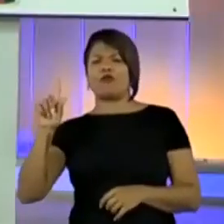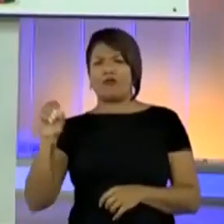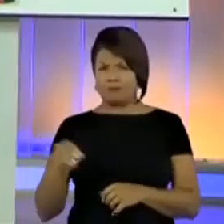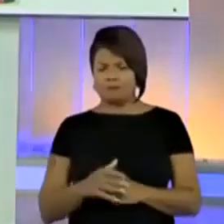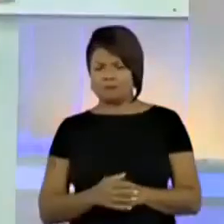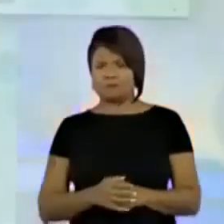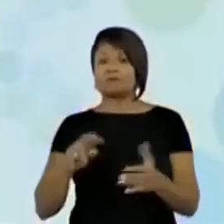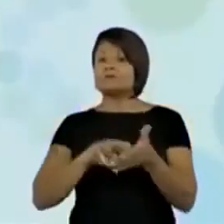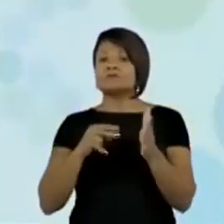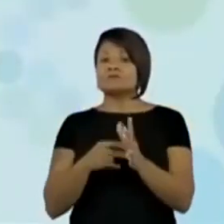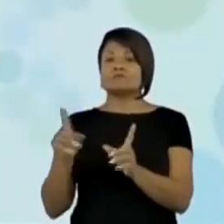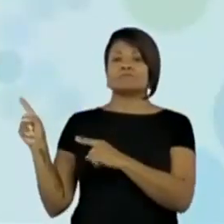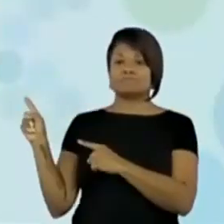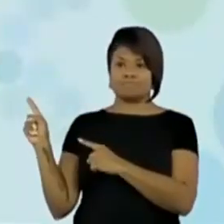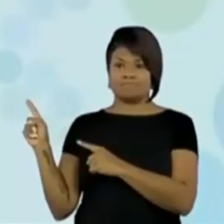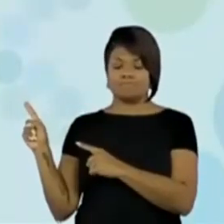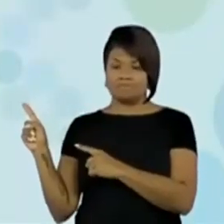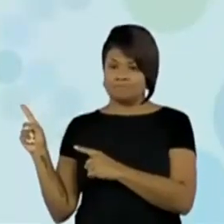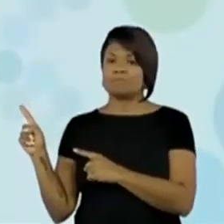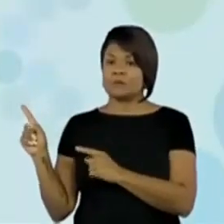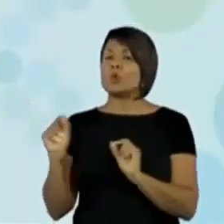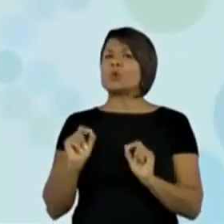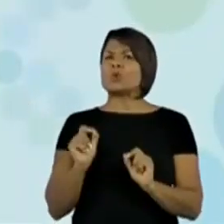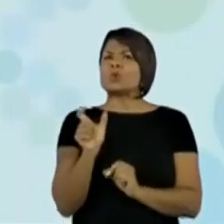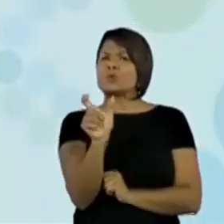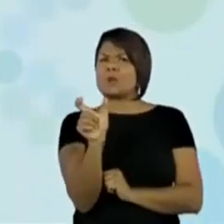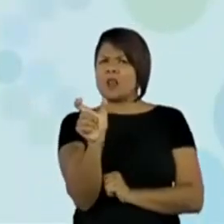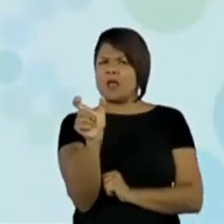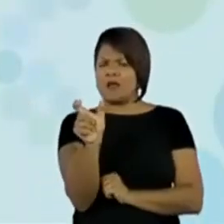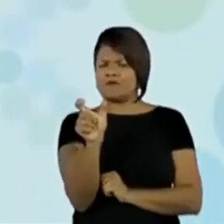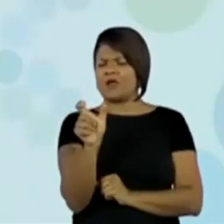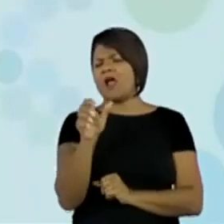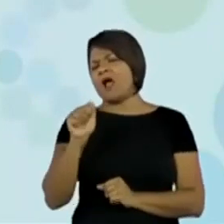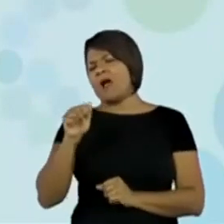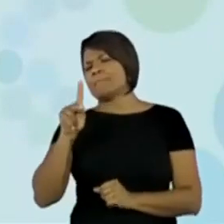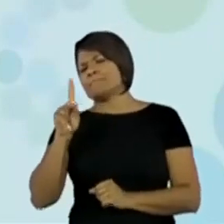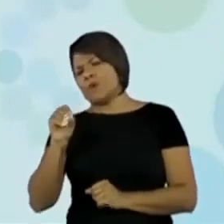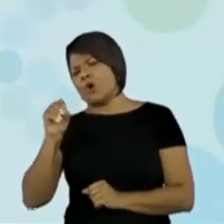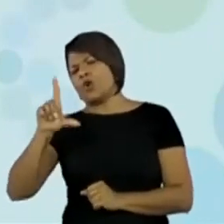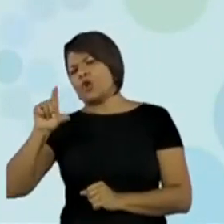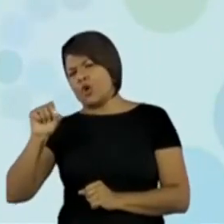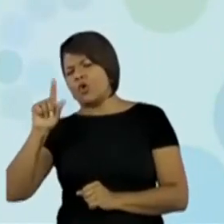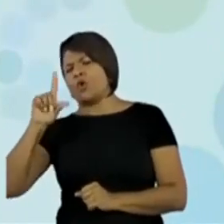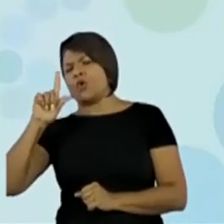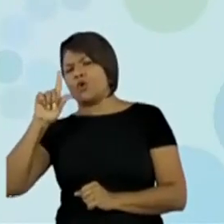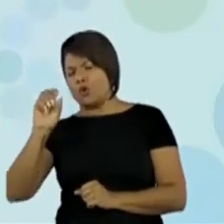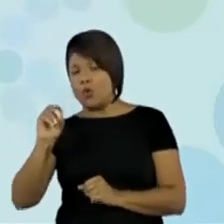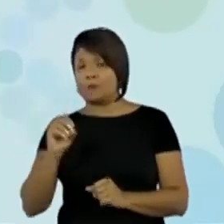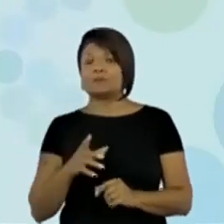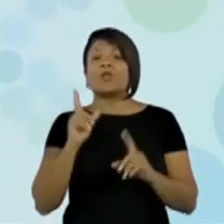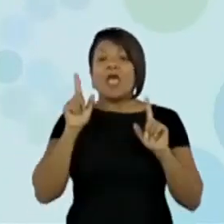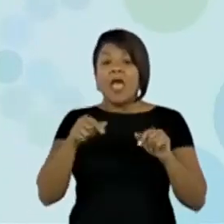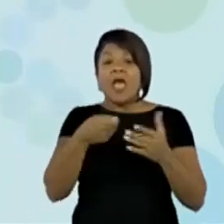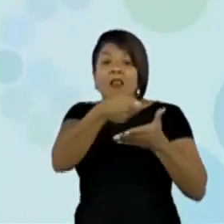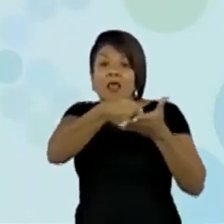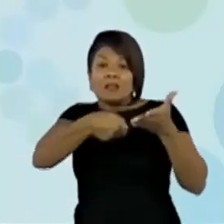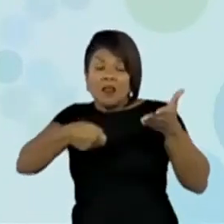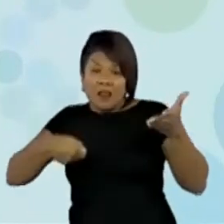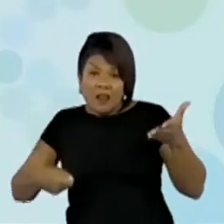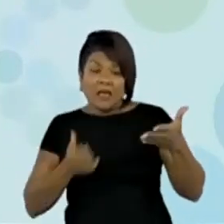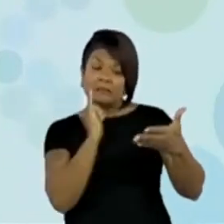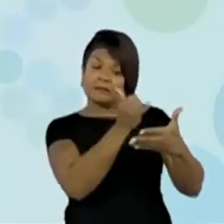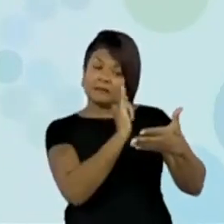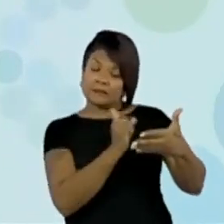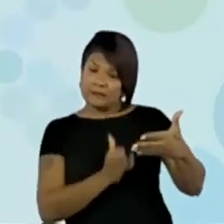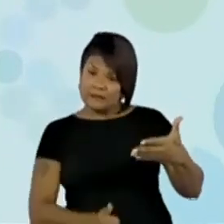lá. O que significa a palavra apólogo? Significa narrativa que, geralmente em prosa